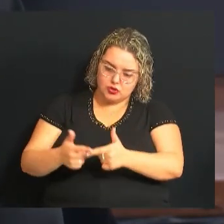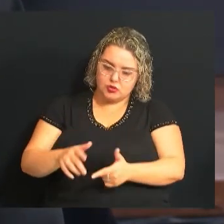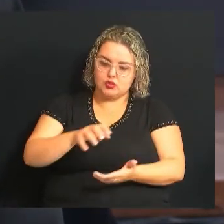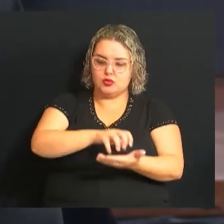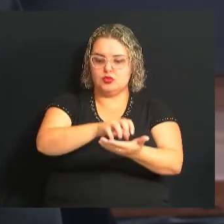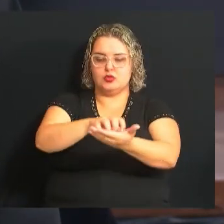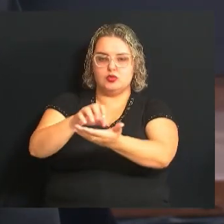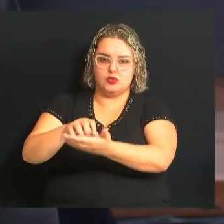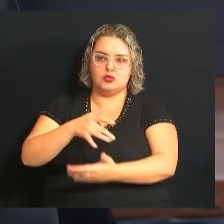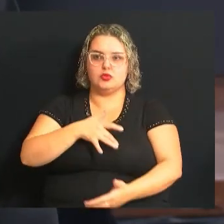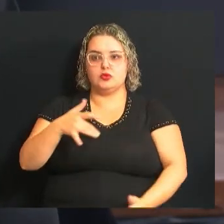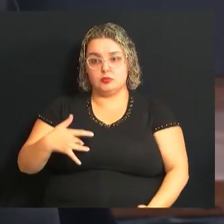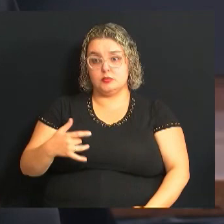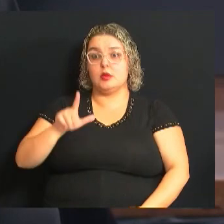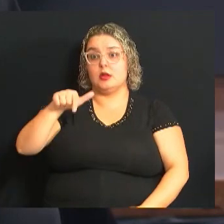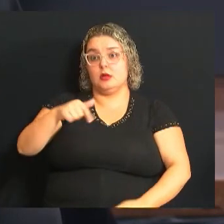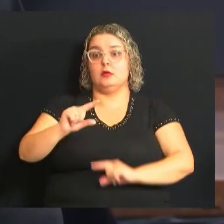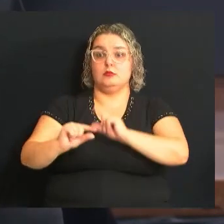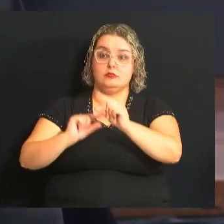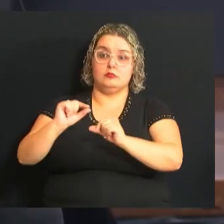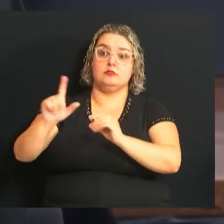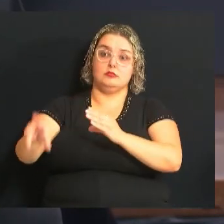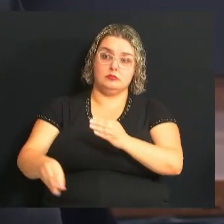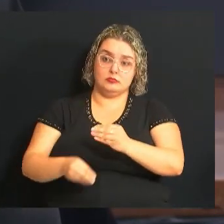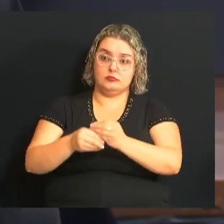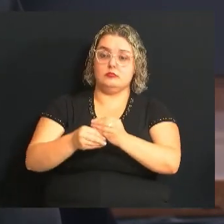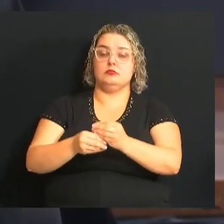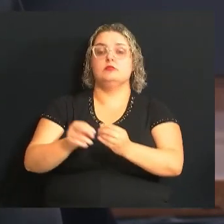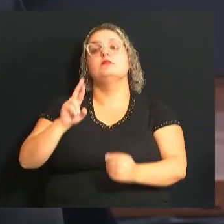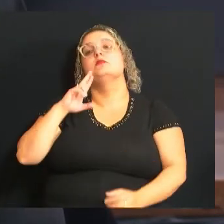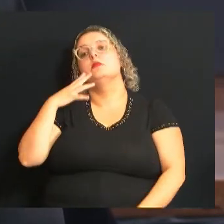vamos, através dessas emendas, procurar solucionar